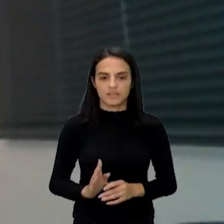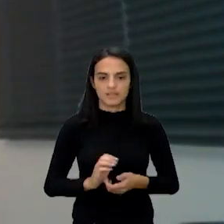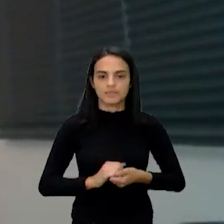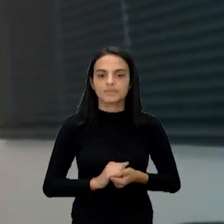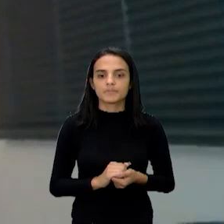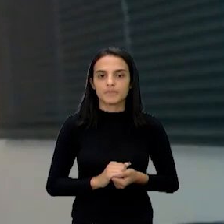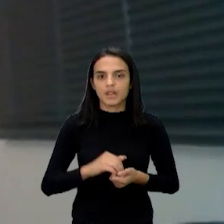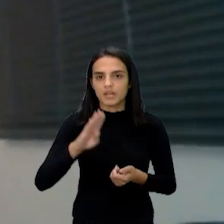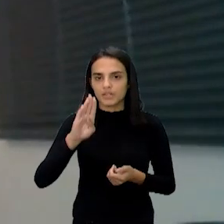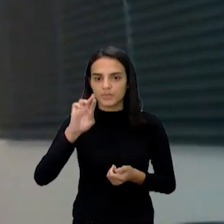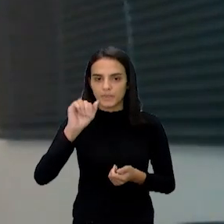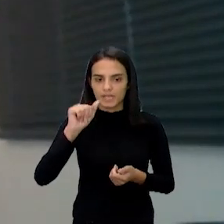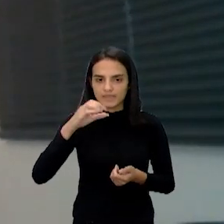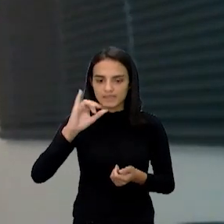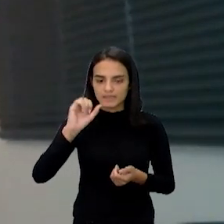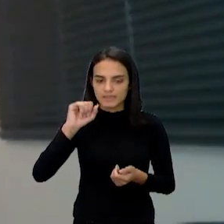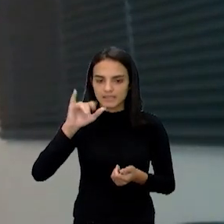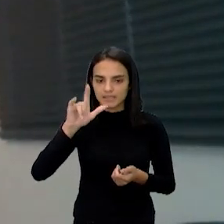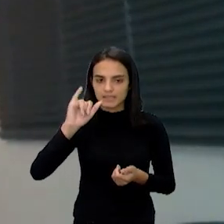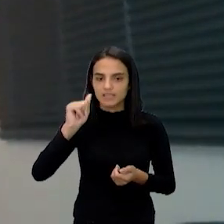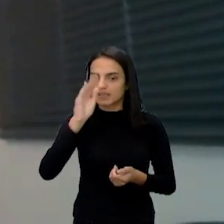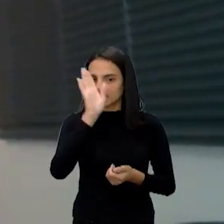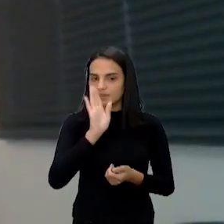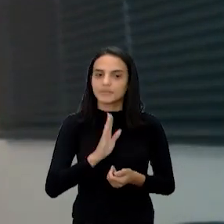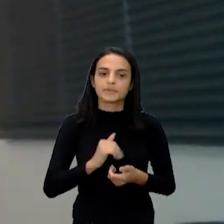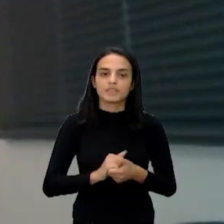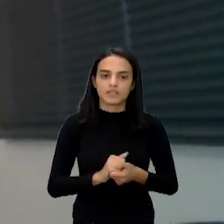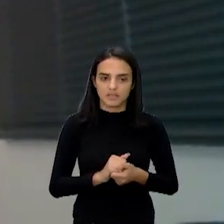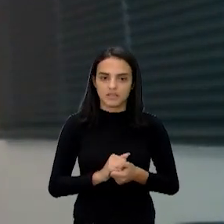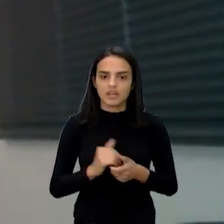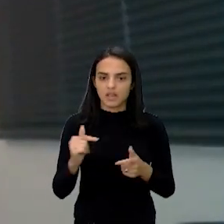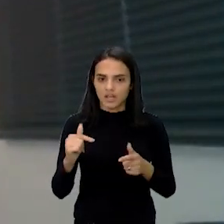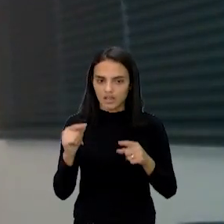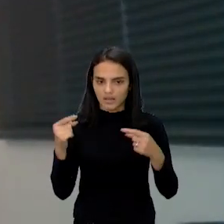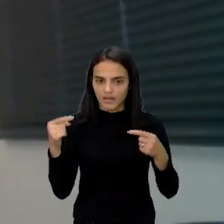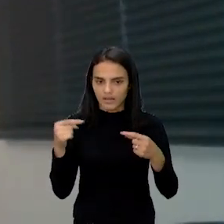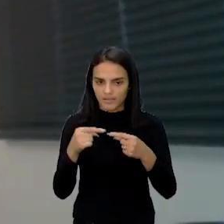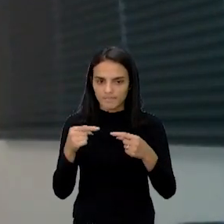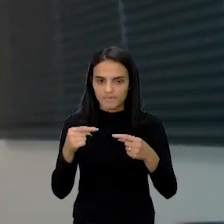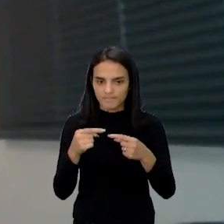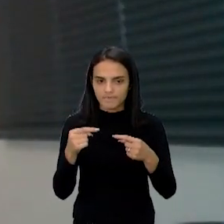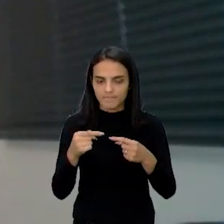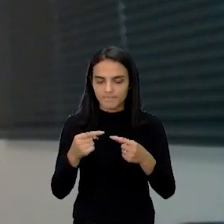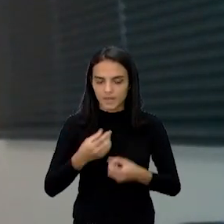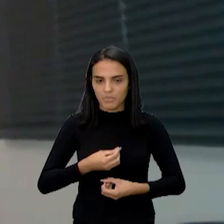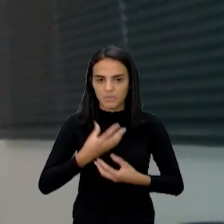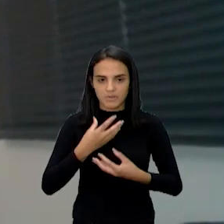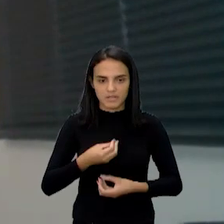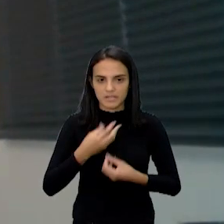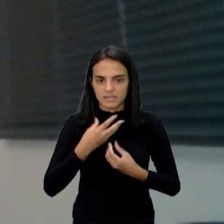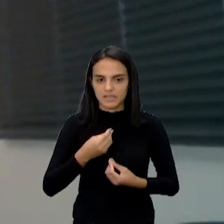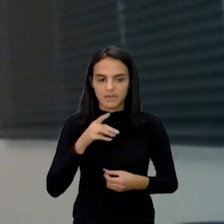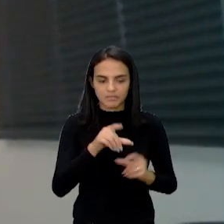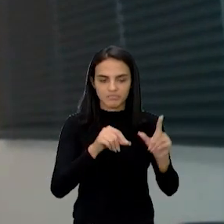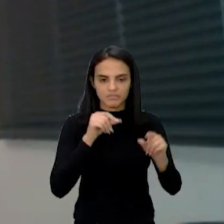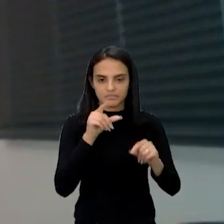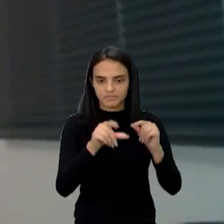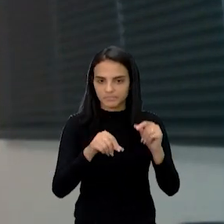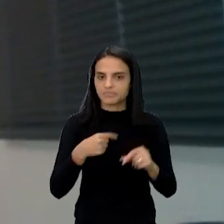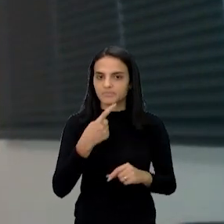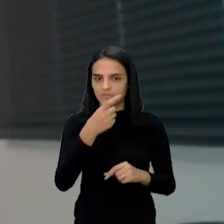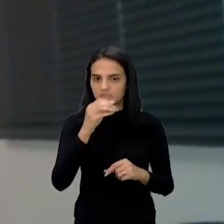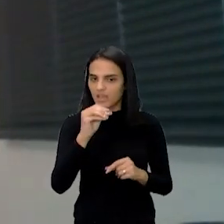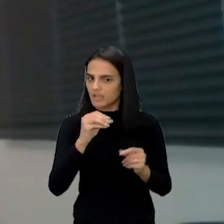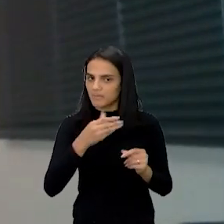E ele concorreu com estudantes do país inteiro e a poesia dele foi uma das selecionadas, aí ele ficou entre os